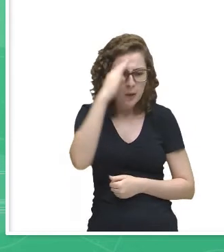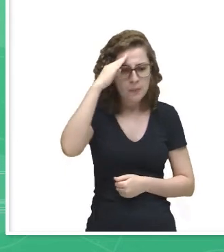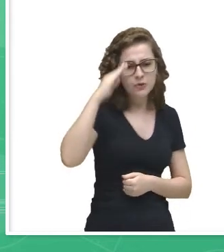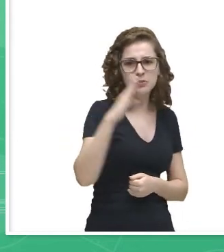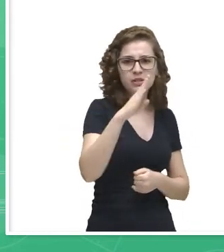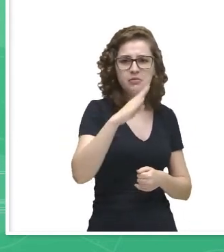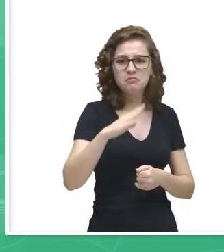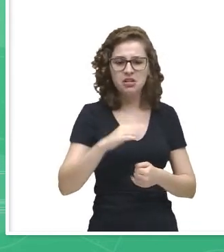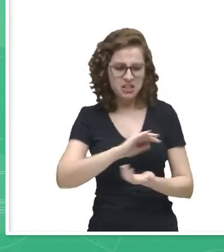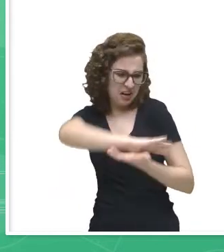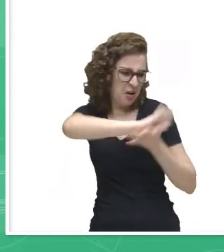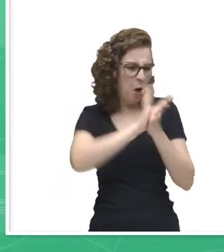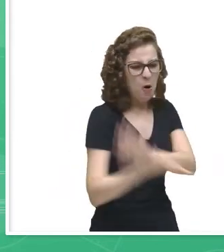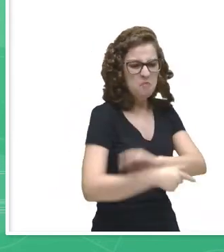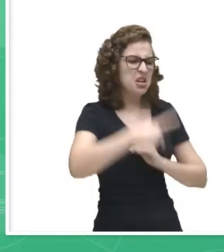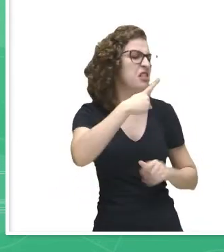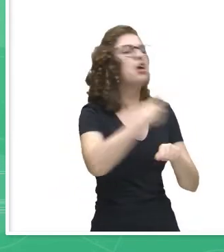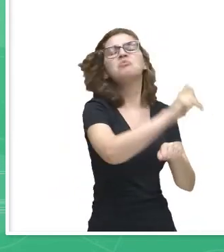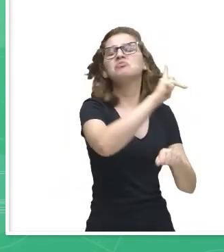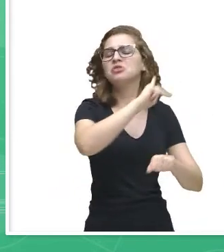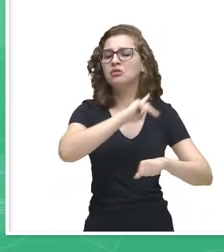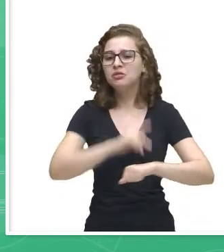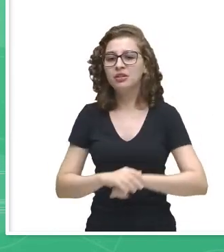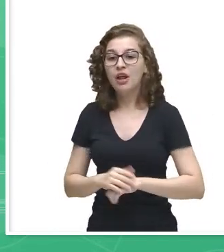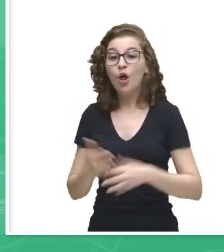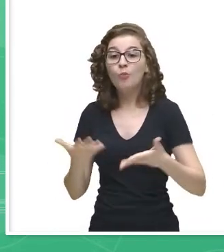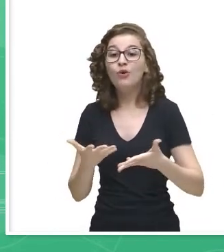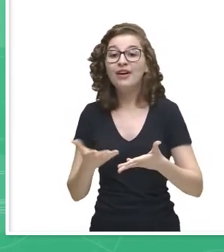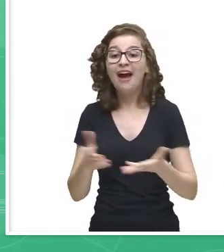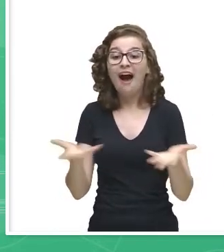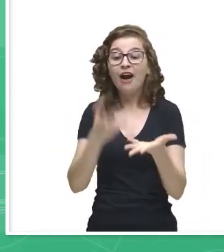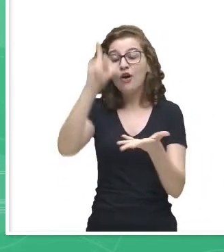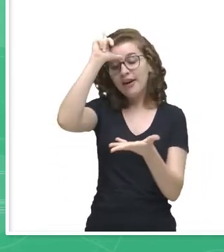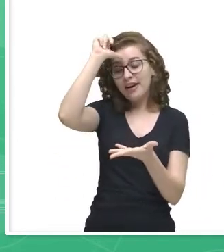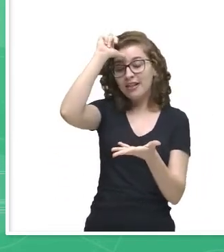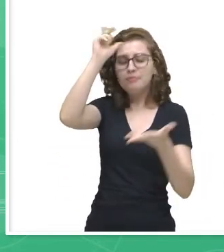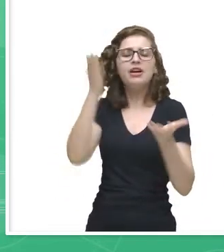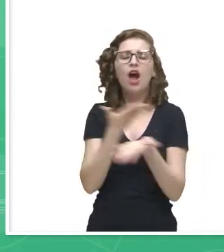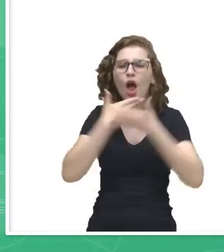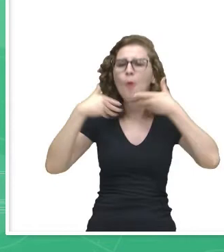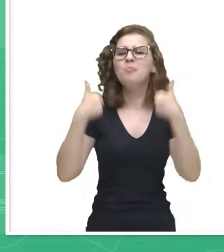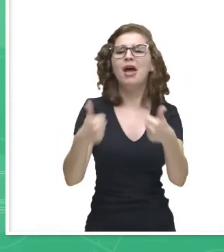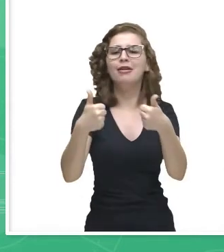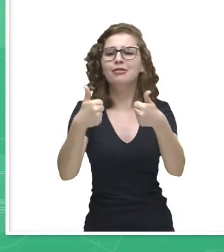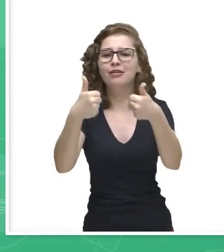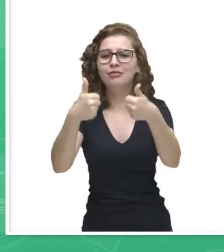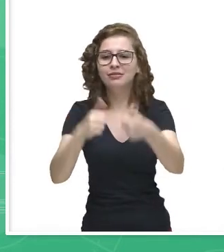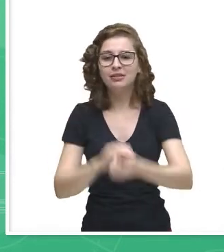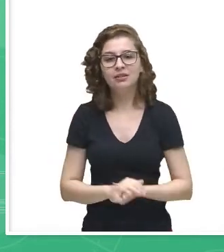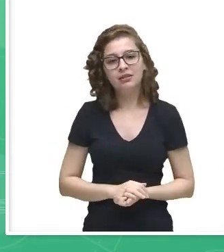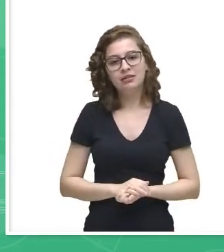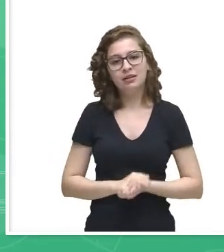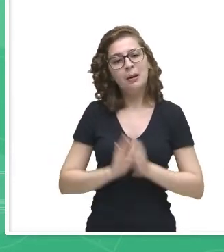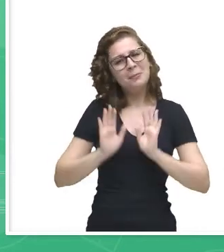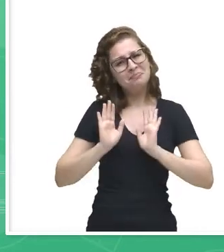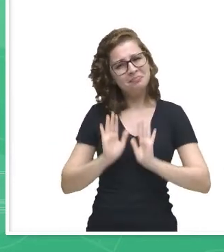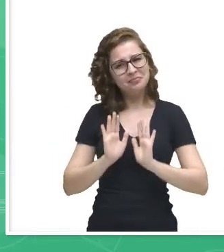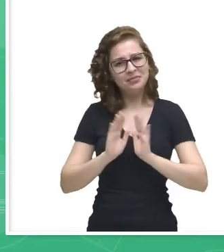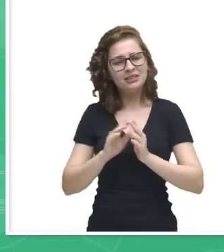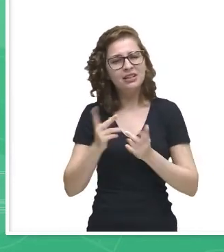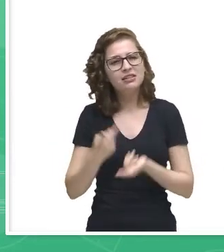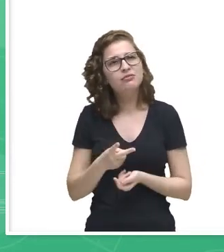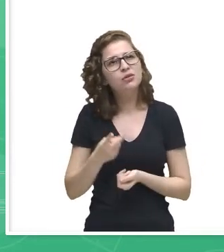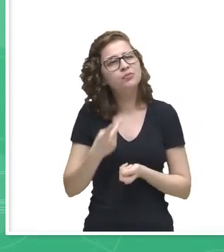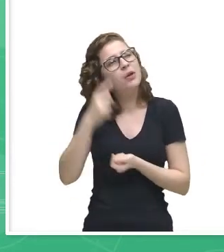dos outros povos, está tudo certo, porque eles merecem, porque eles são os melhores, né? Claro que eles resgatam